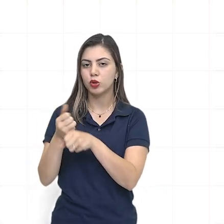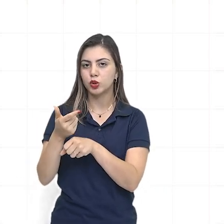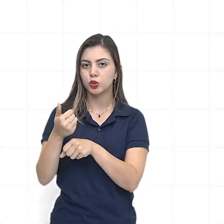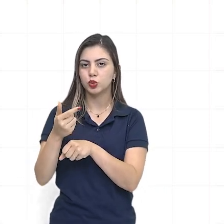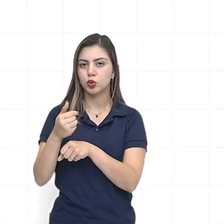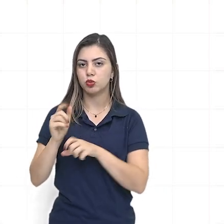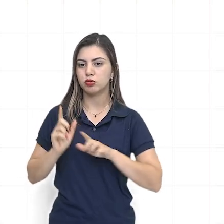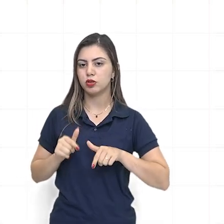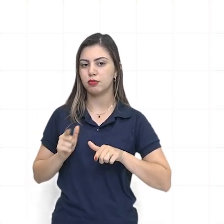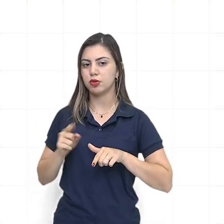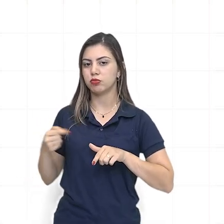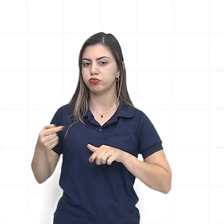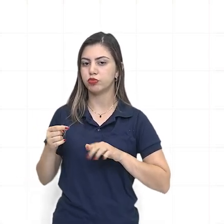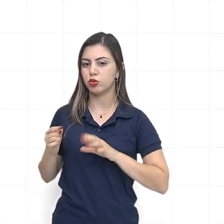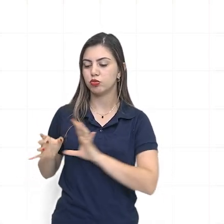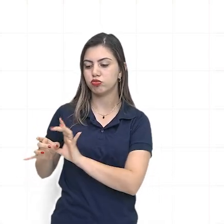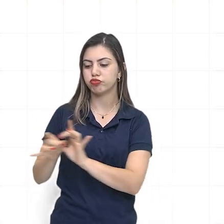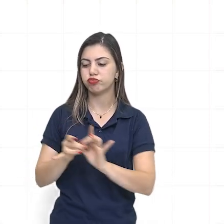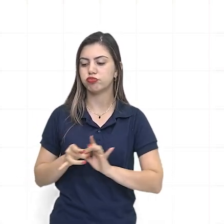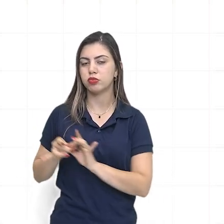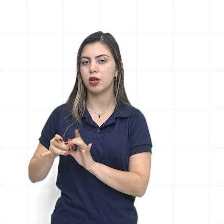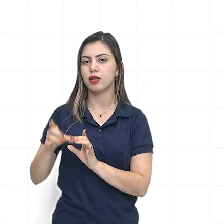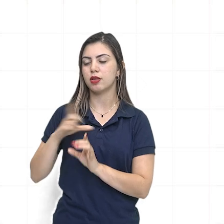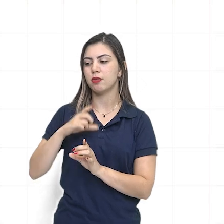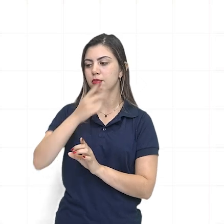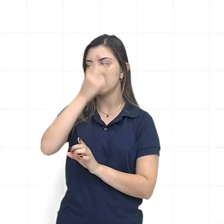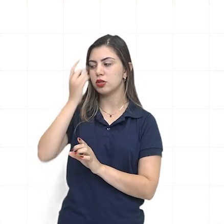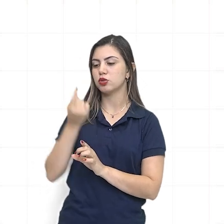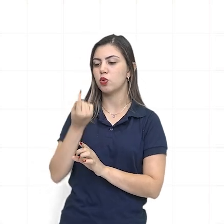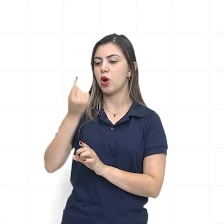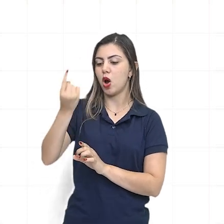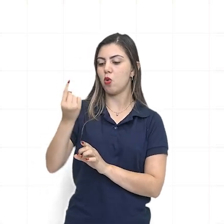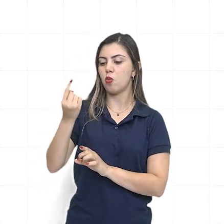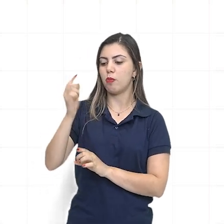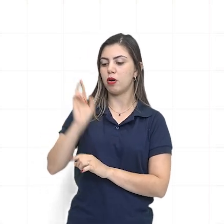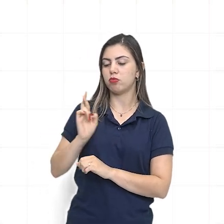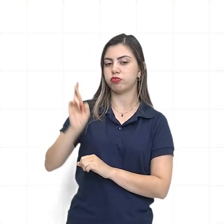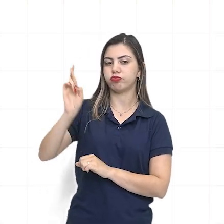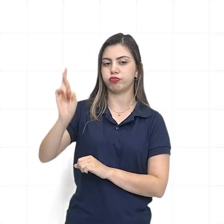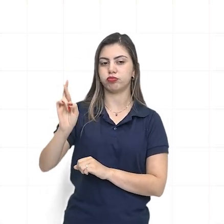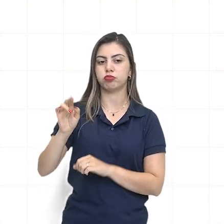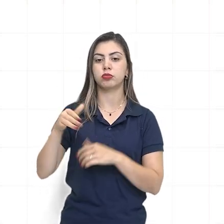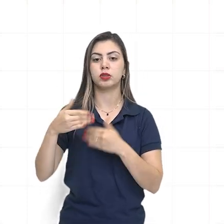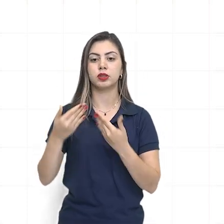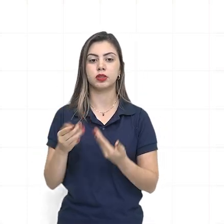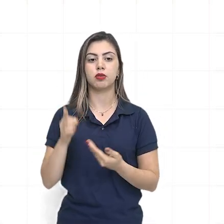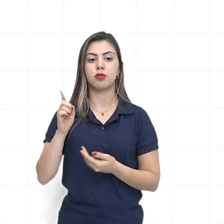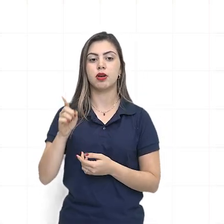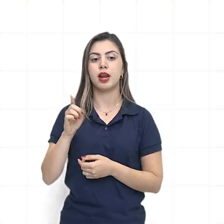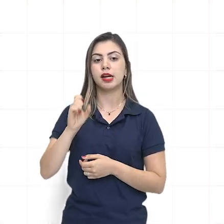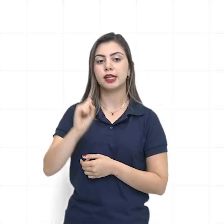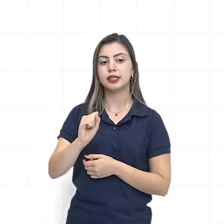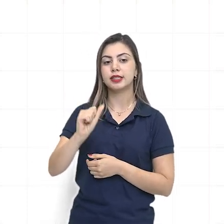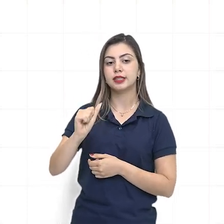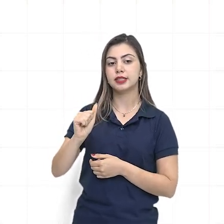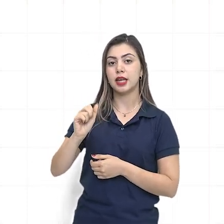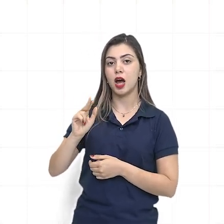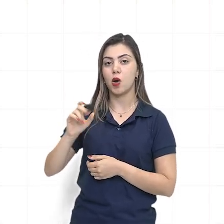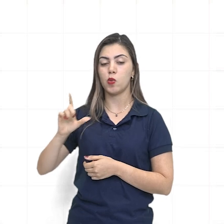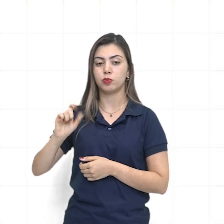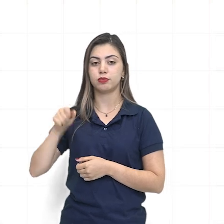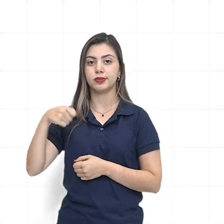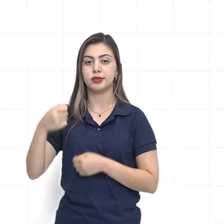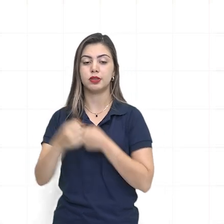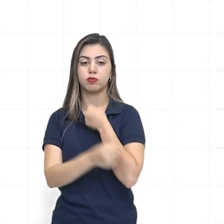se unir sob um mesmo chefe. Saul foi proclamado, né, o rei